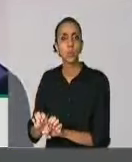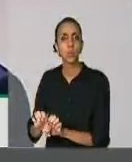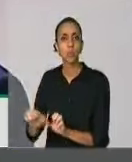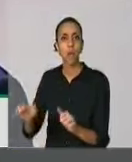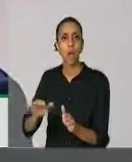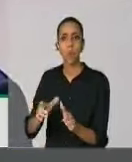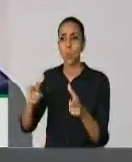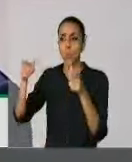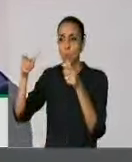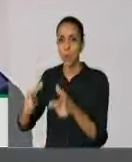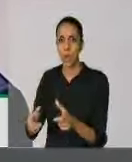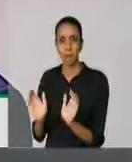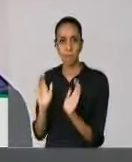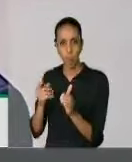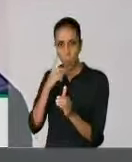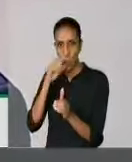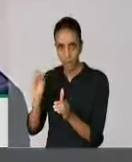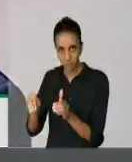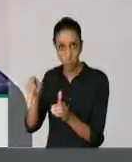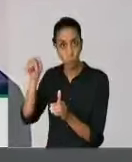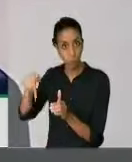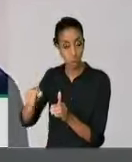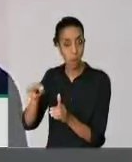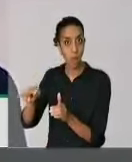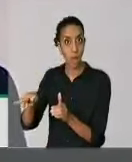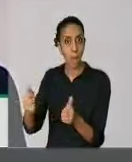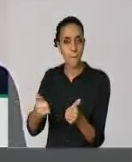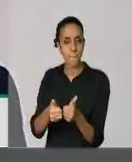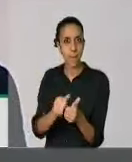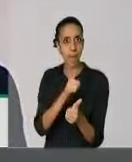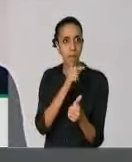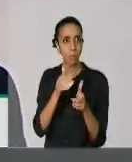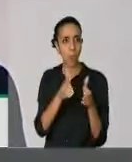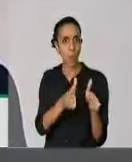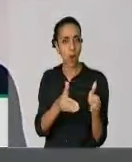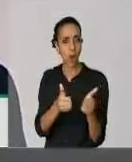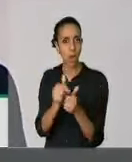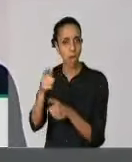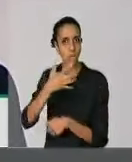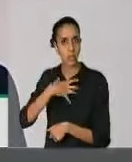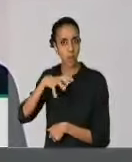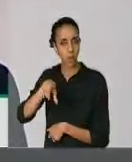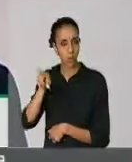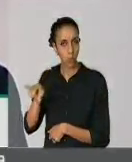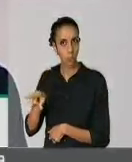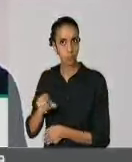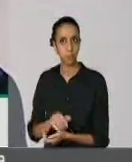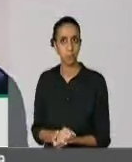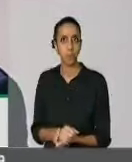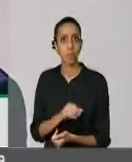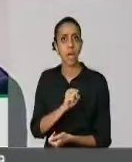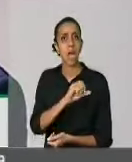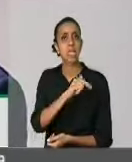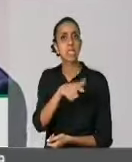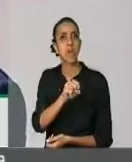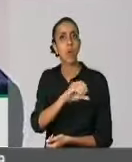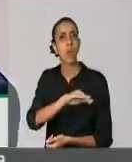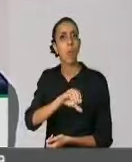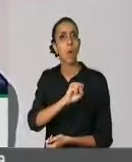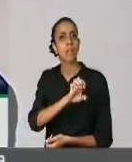exatamente num aí importante da região metropolitana de Salvador o aquero são